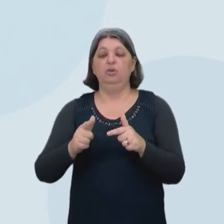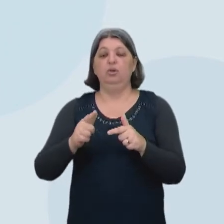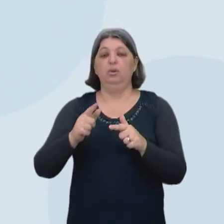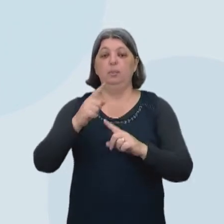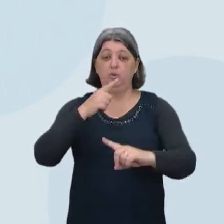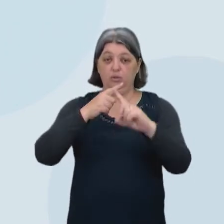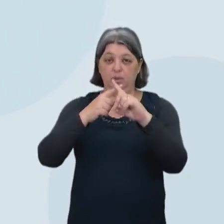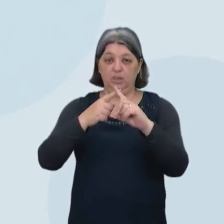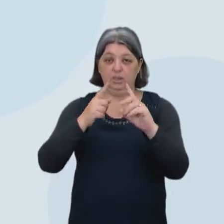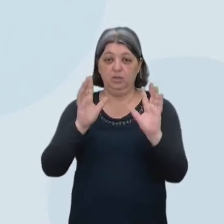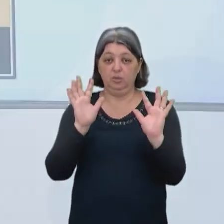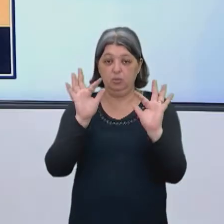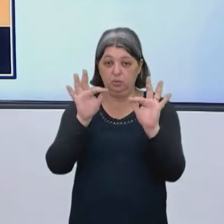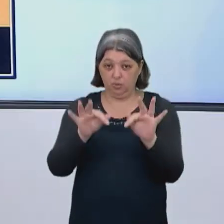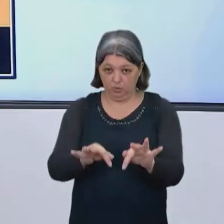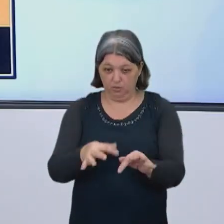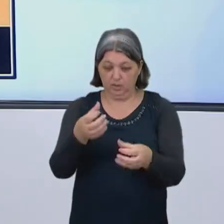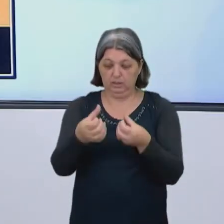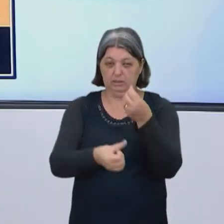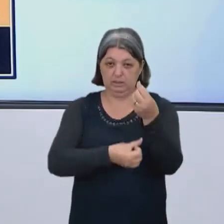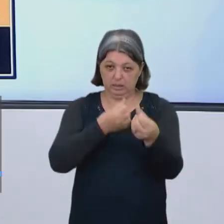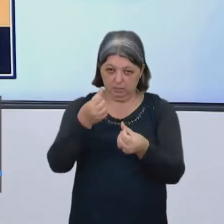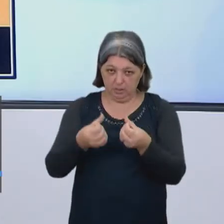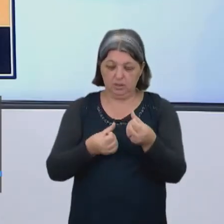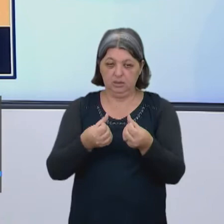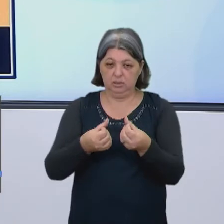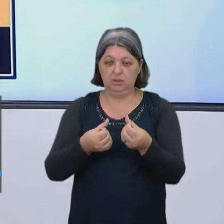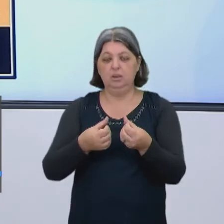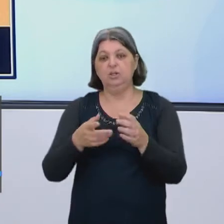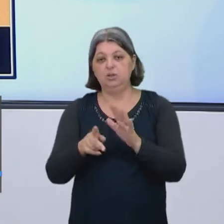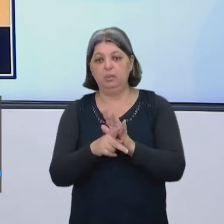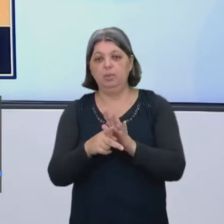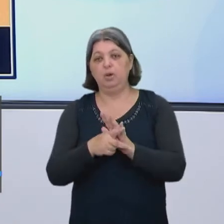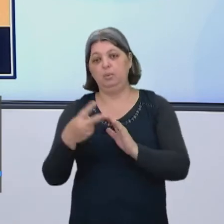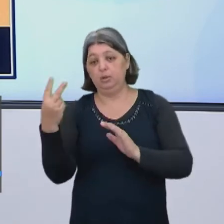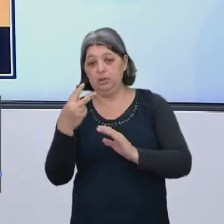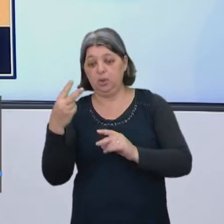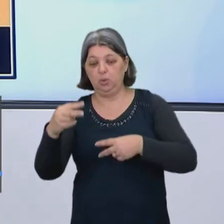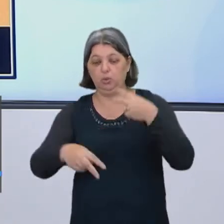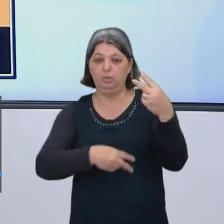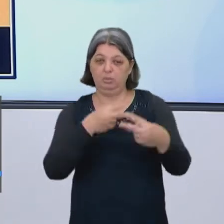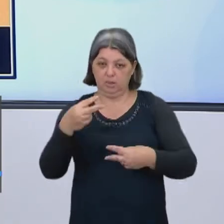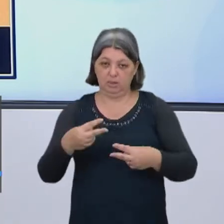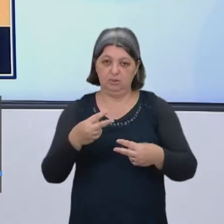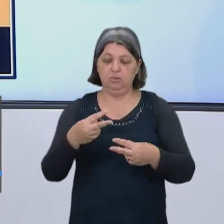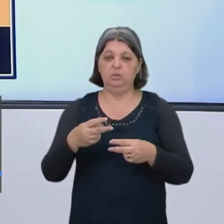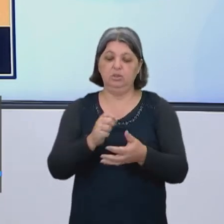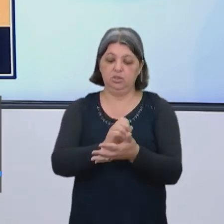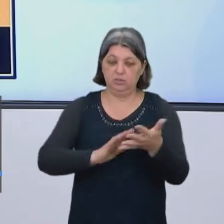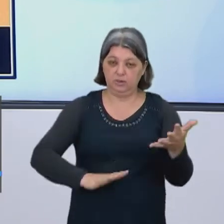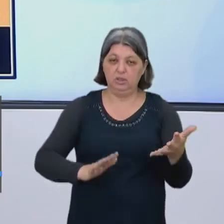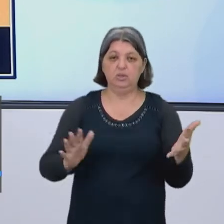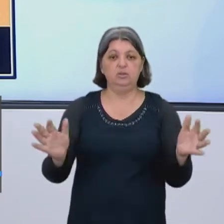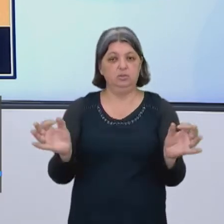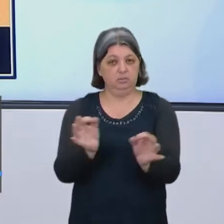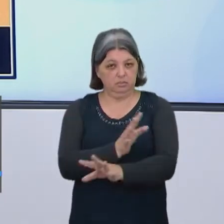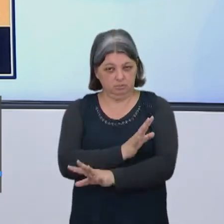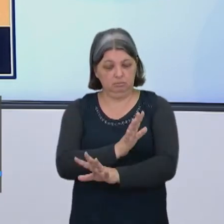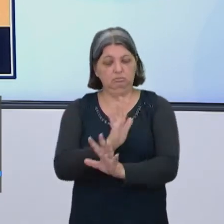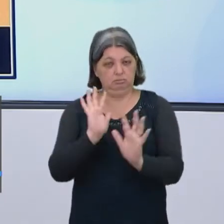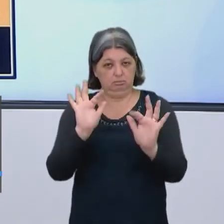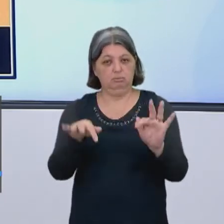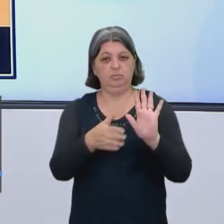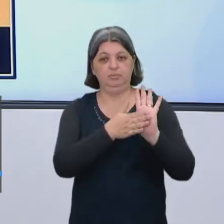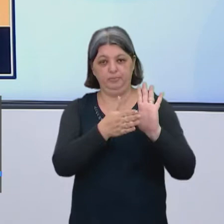agora no primeiro semestre, no segundo bimestre, aí a gente encerra essa atividade, as atividades propostas, as